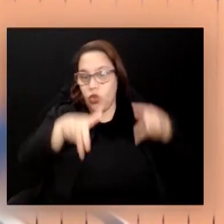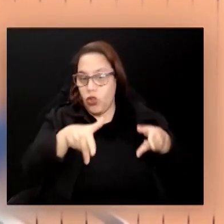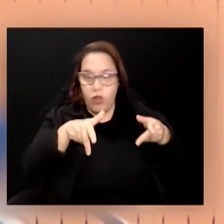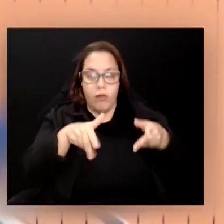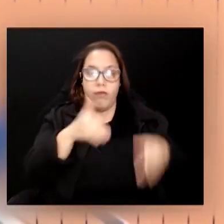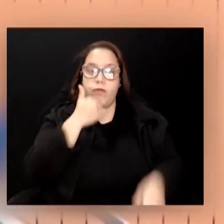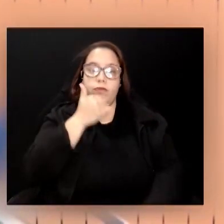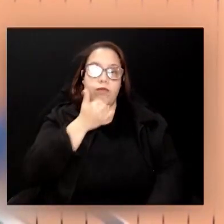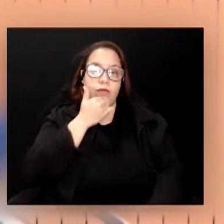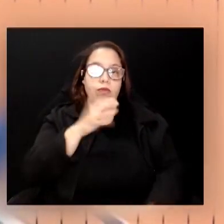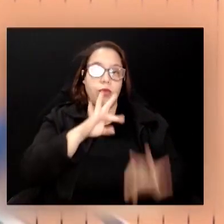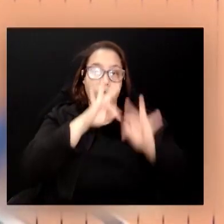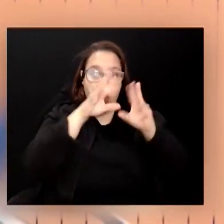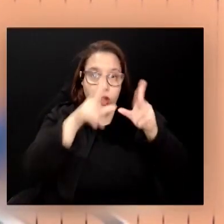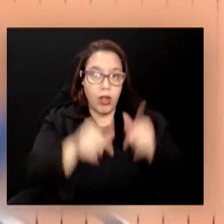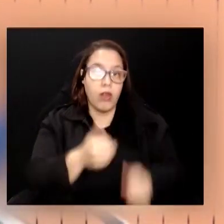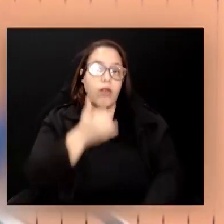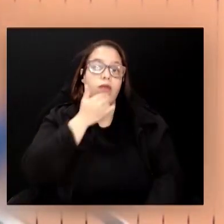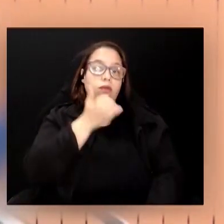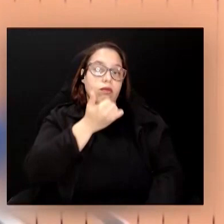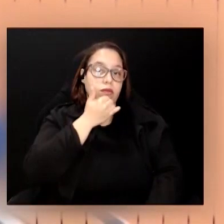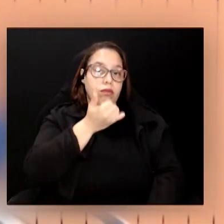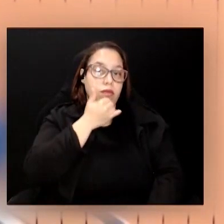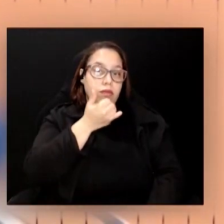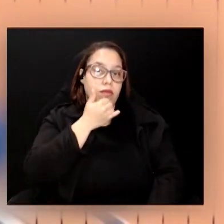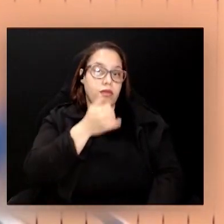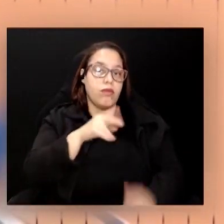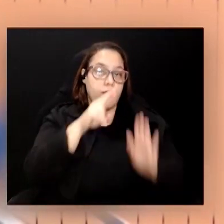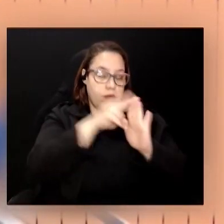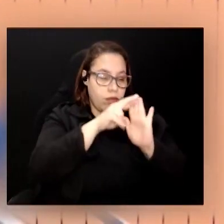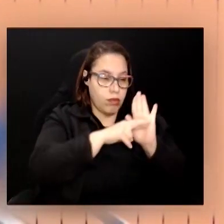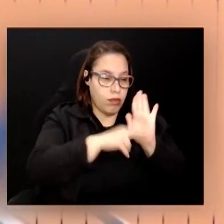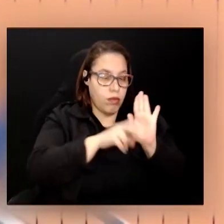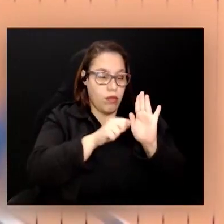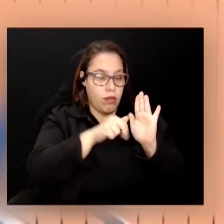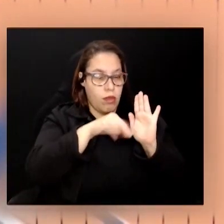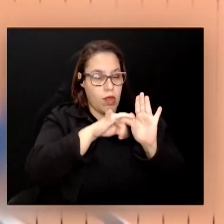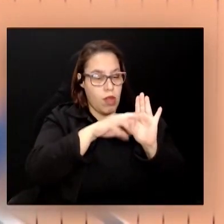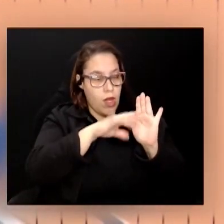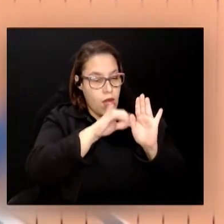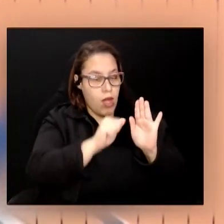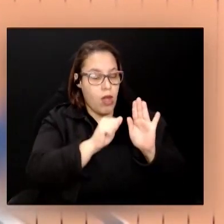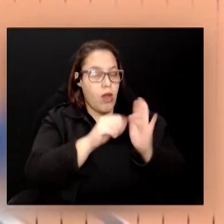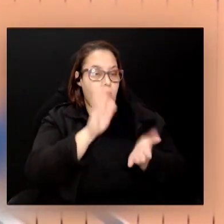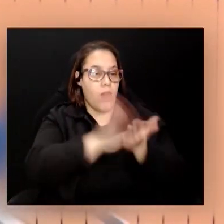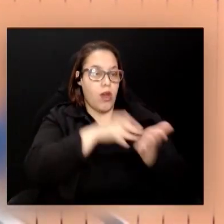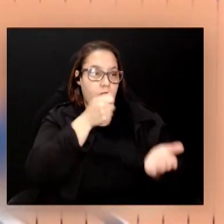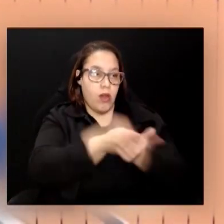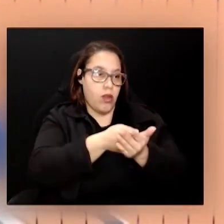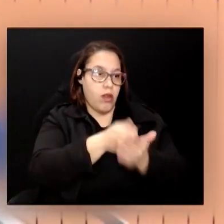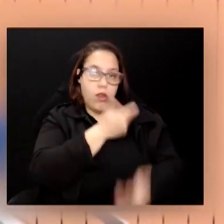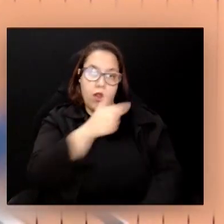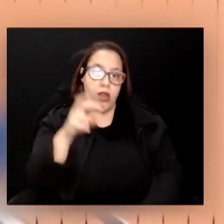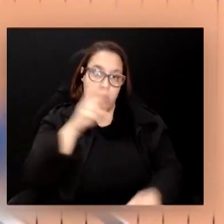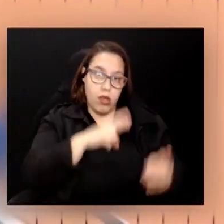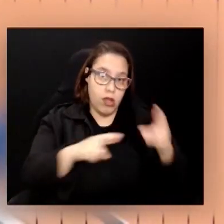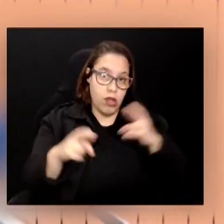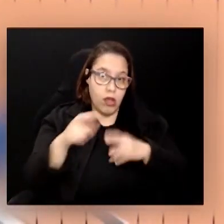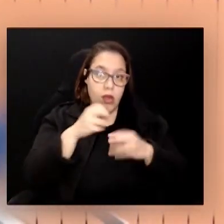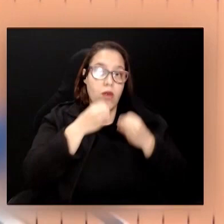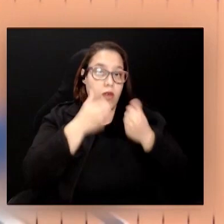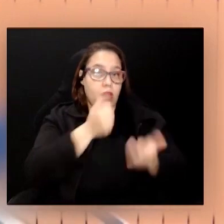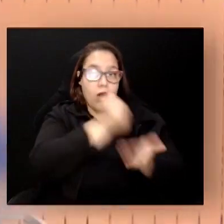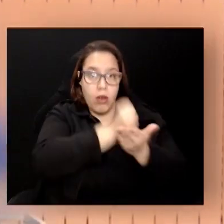todo, não adianta fazer regramento e dar anistia de multa. Aí vão falar, mas não tem fiscalização. Pois bem, então contratem